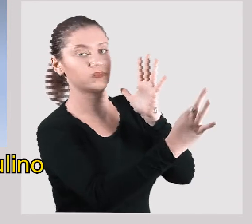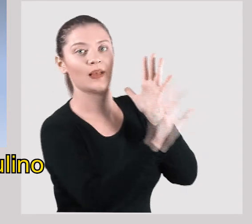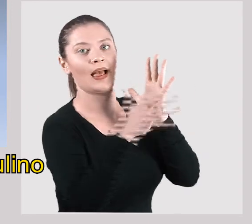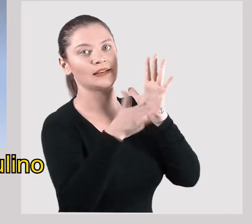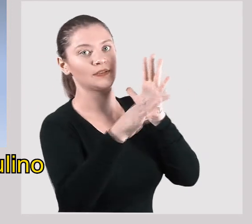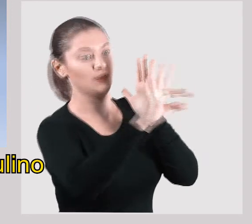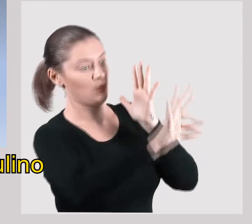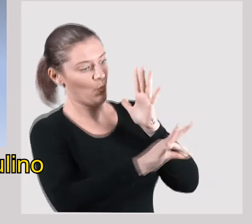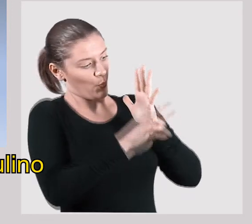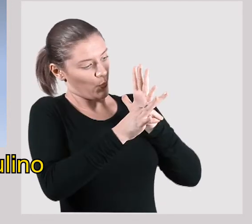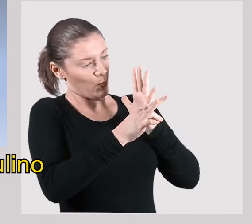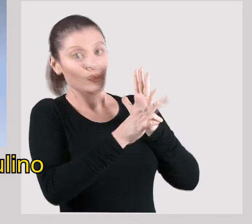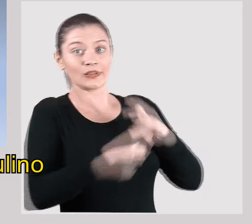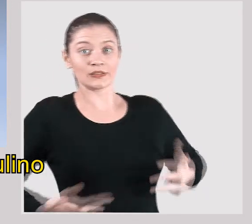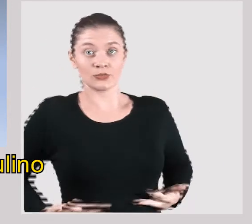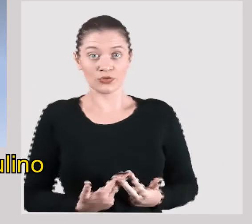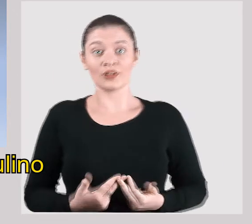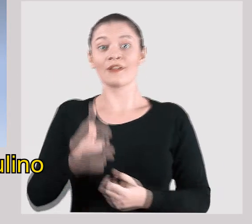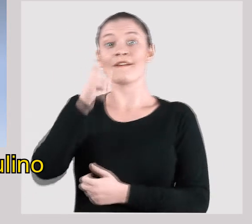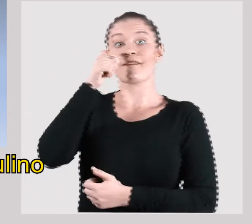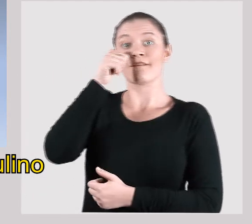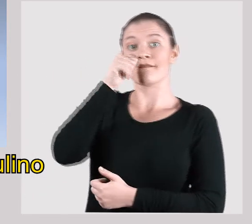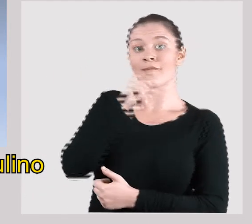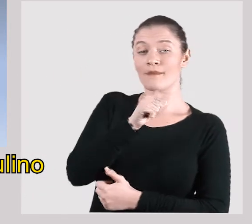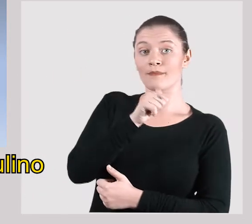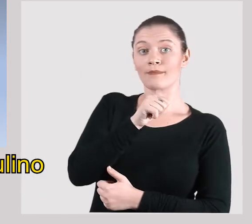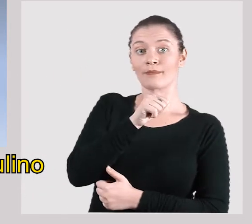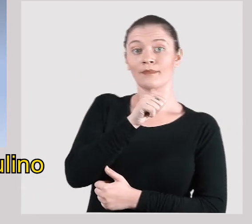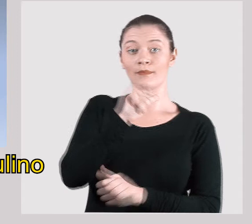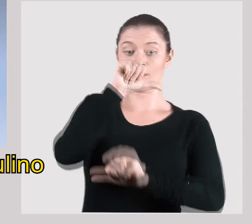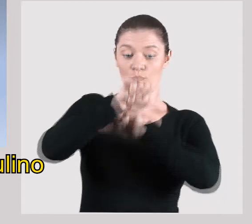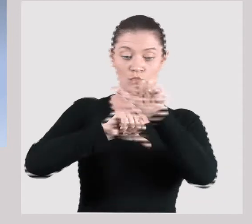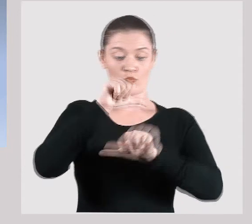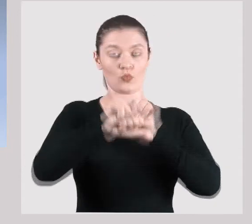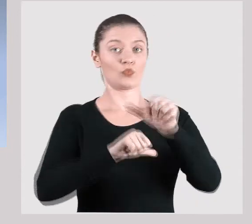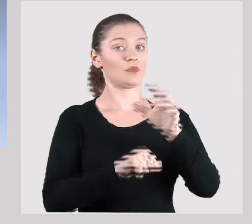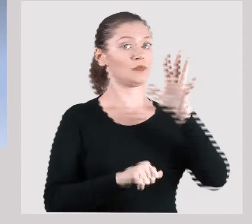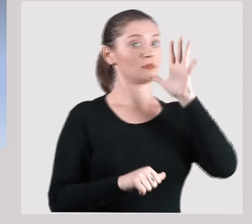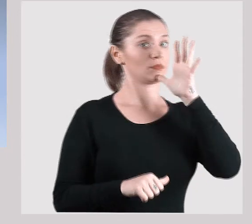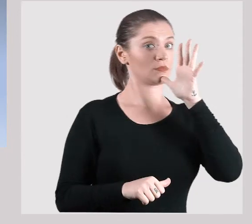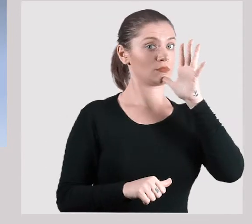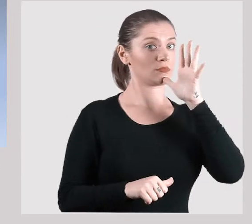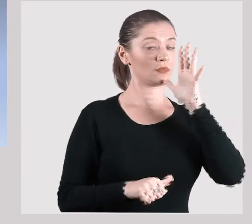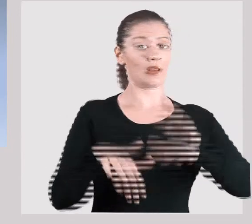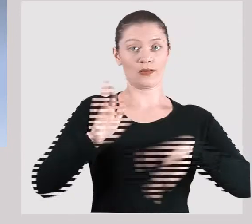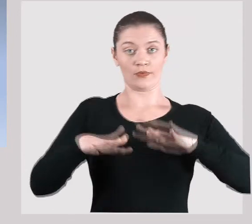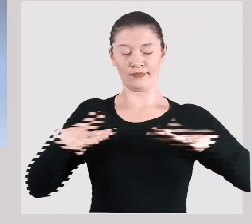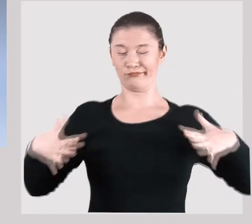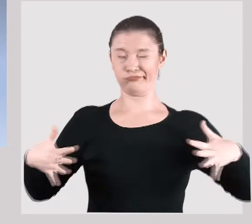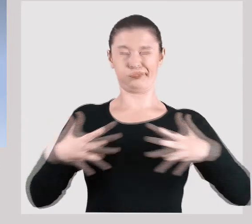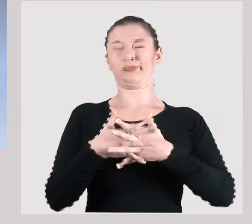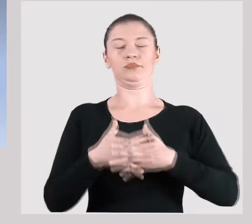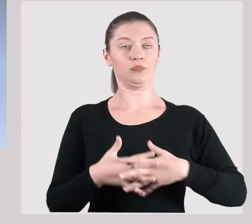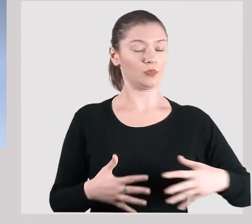A cirurgia de feminino para masculina é um pouco mais complicada. Então, assim, tem que tirar as mamas.